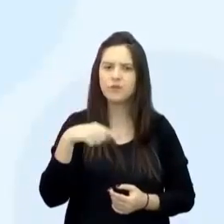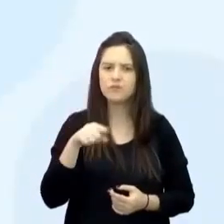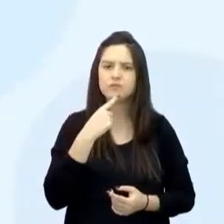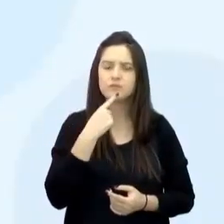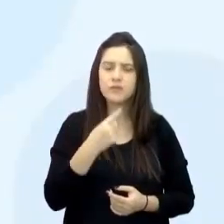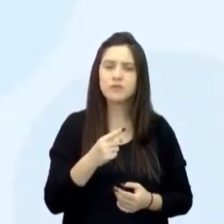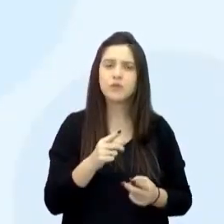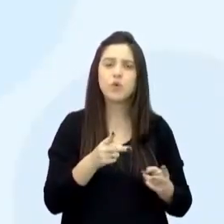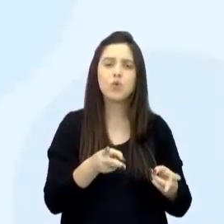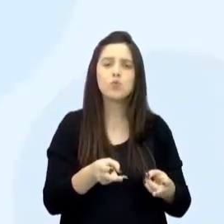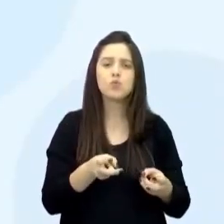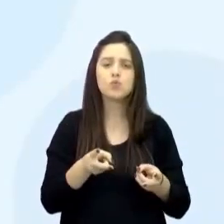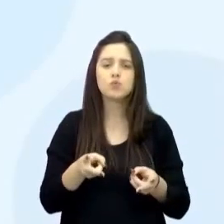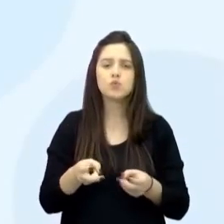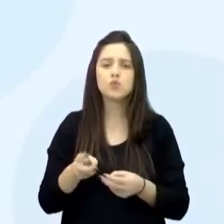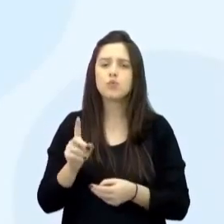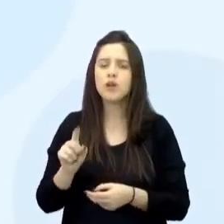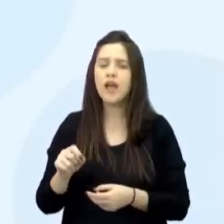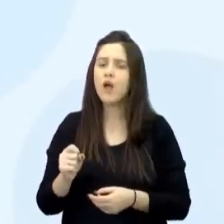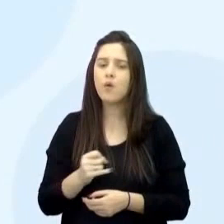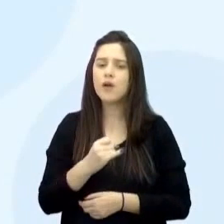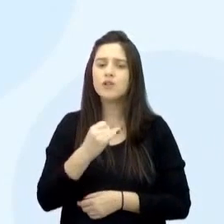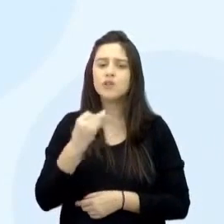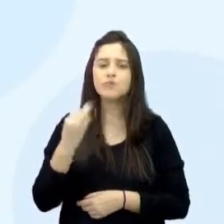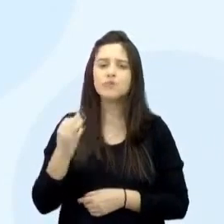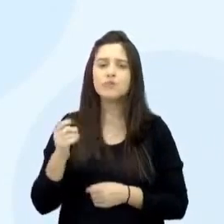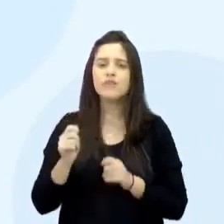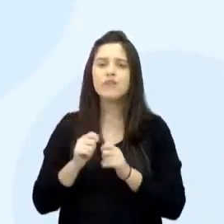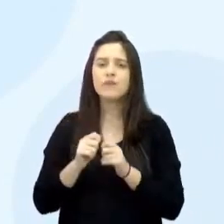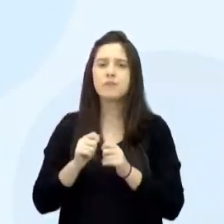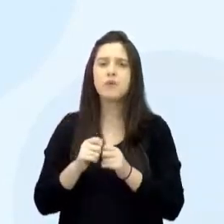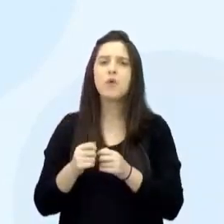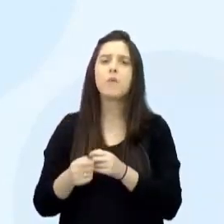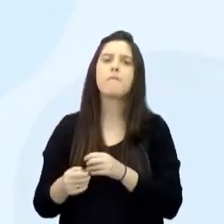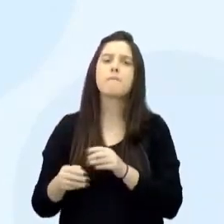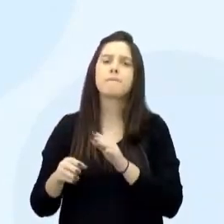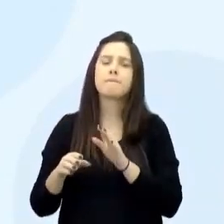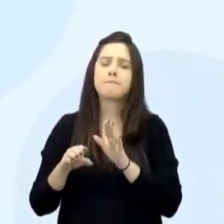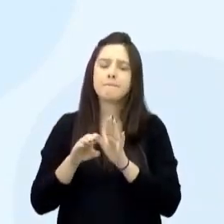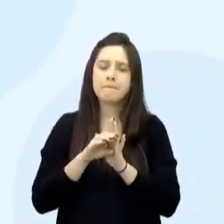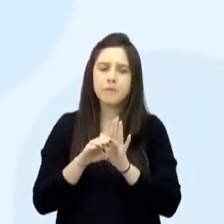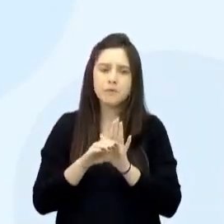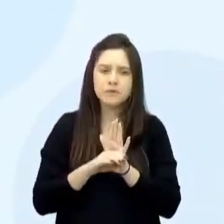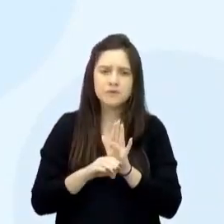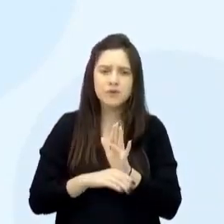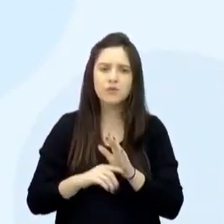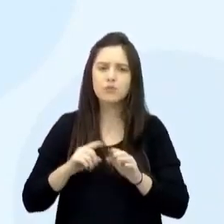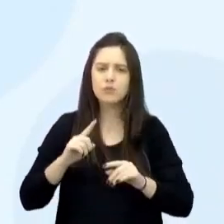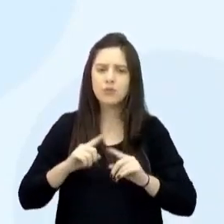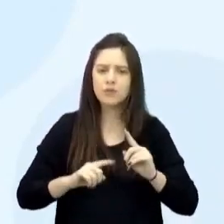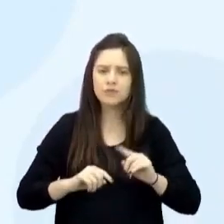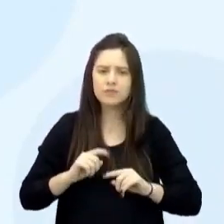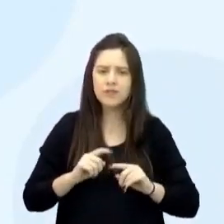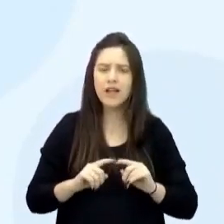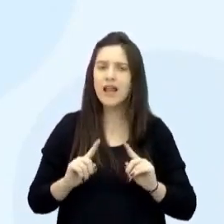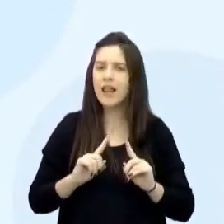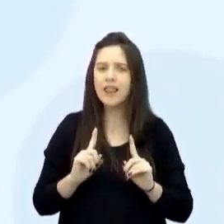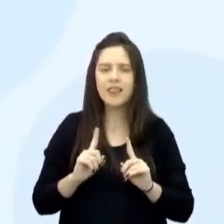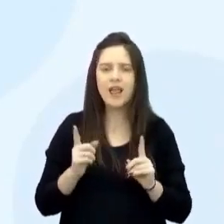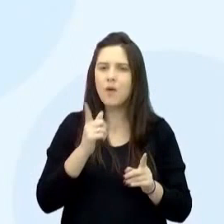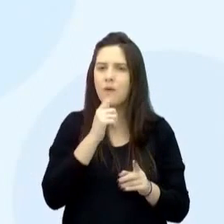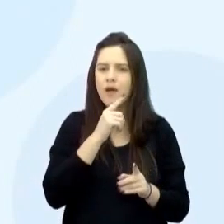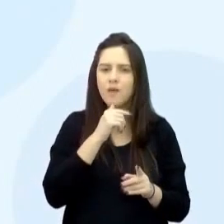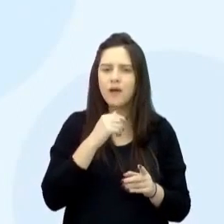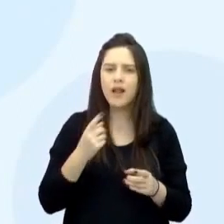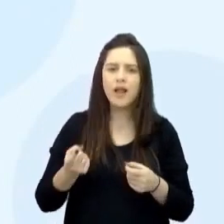do consumo. Então, o consumo é a quantidade que faz parte da composição dos produtos e essa água não vai retornar ao